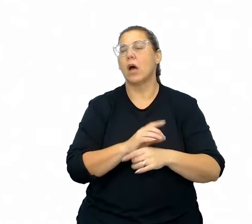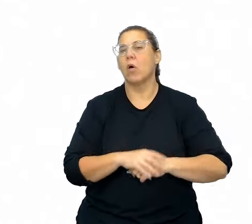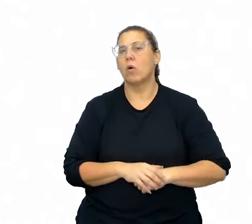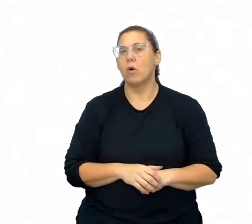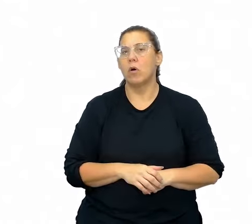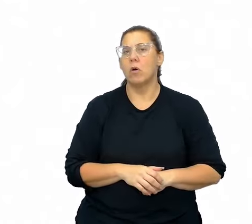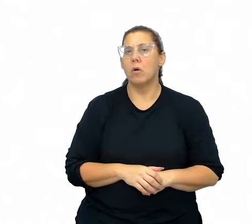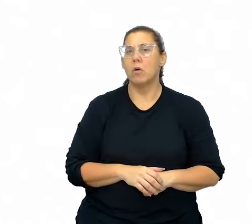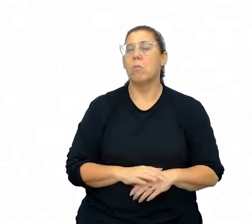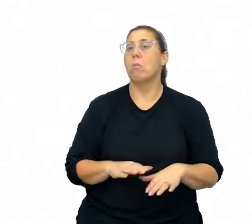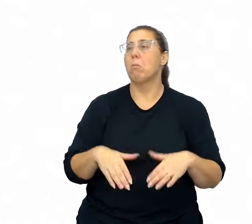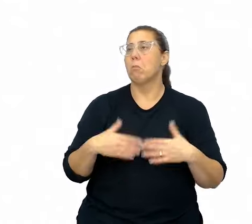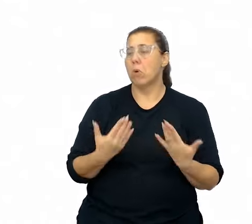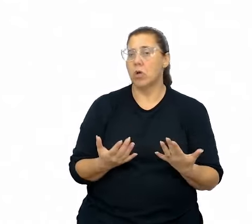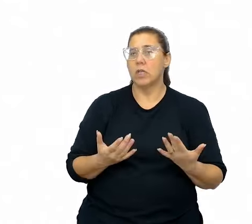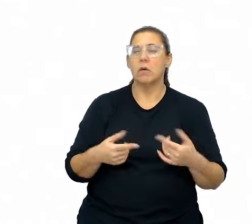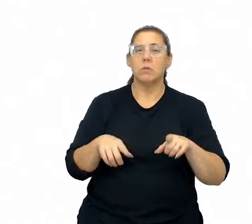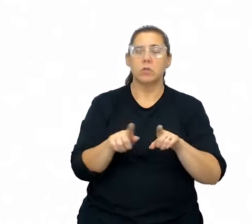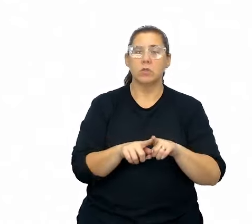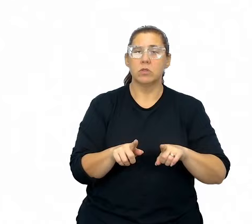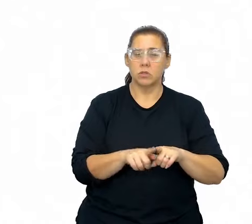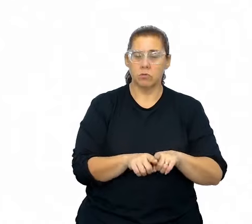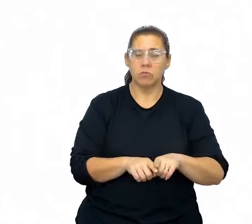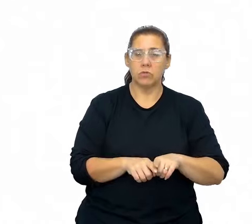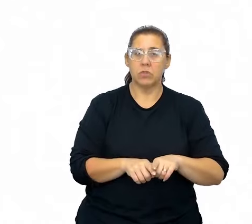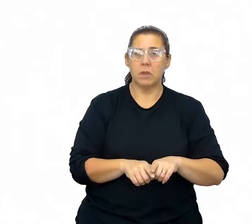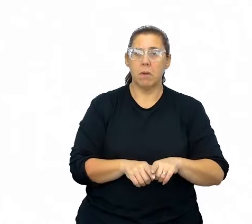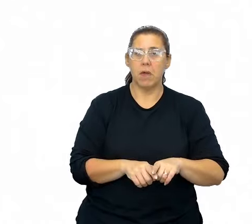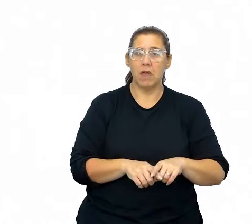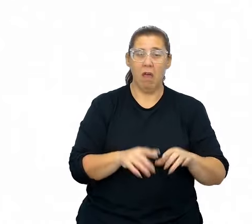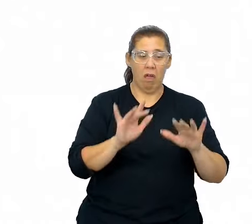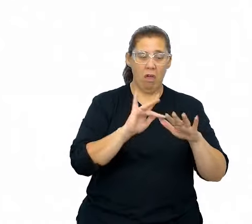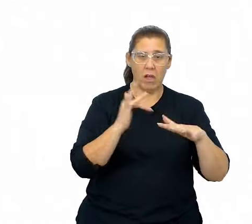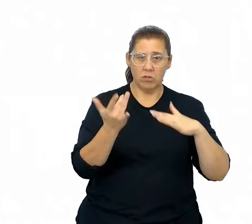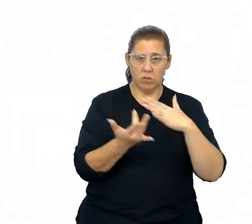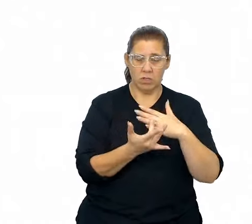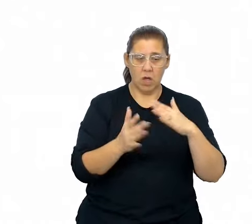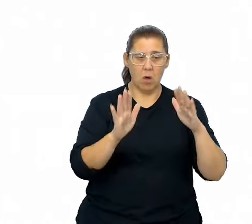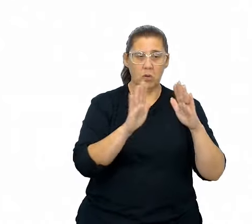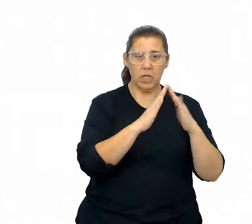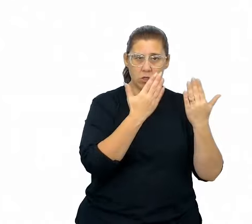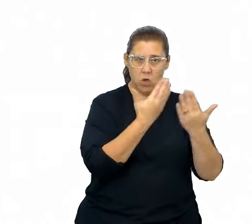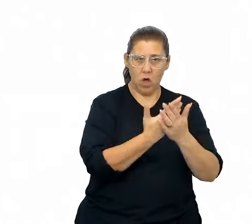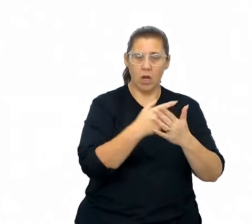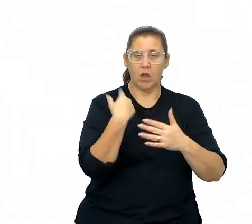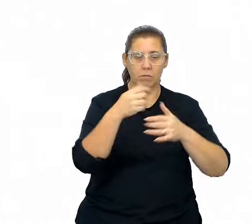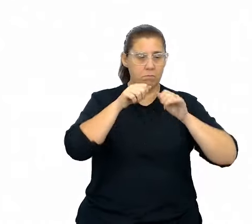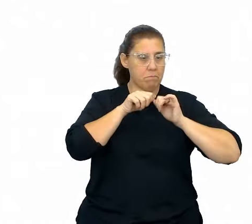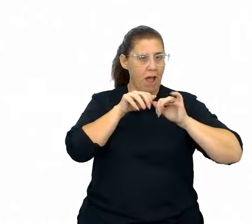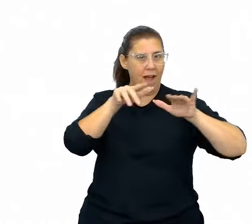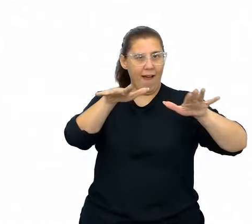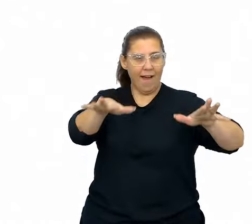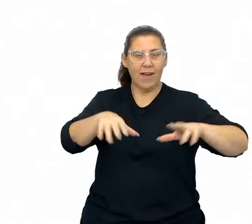fazer um Padlet e divulgar nas redes sociais da escola, entre outras